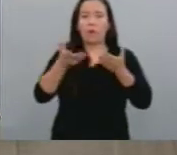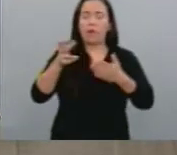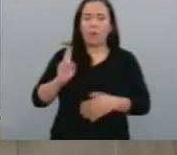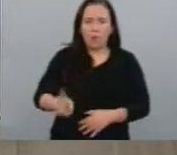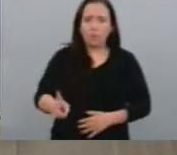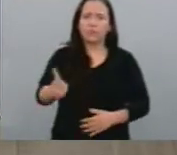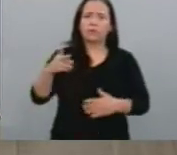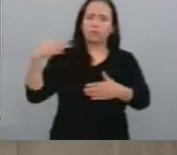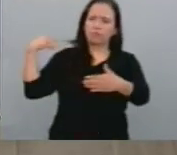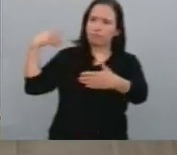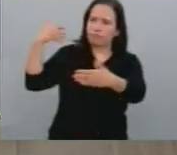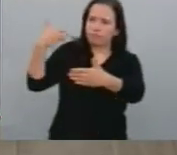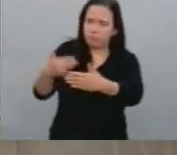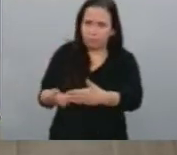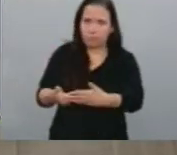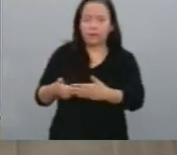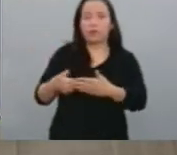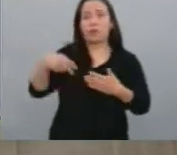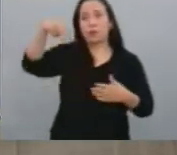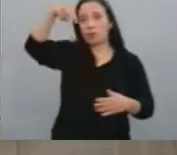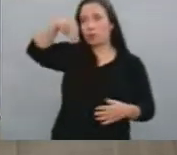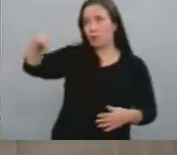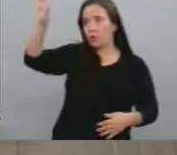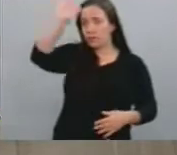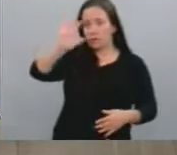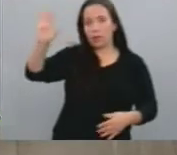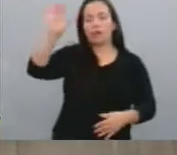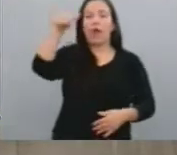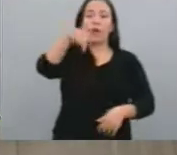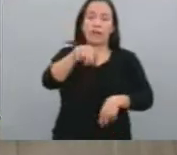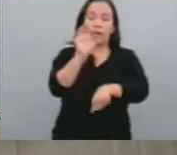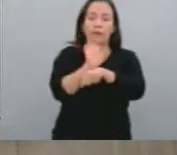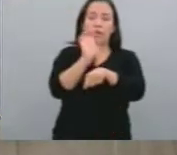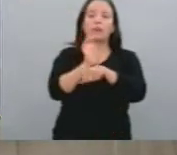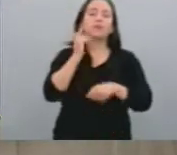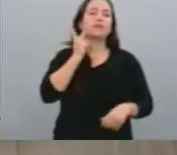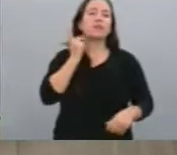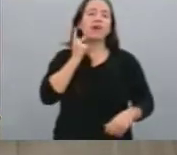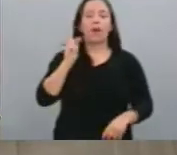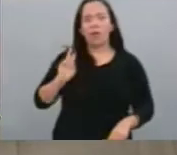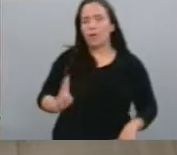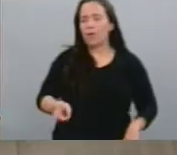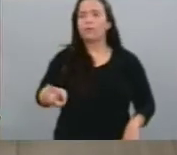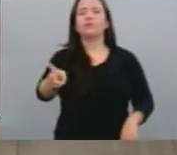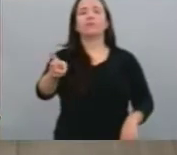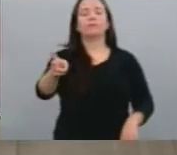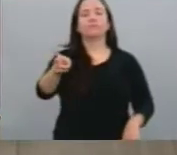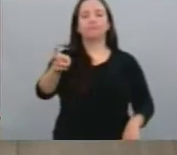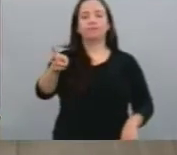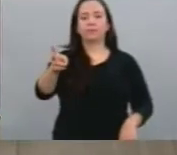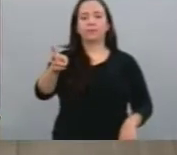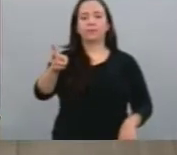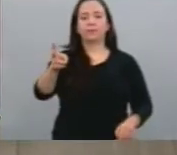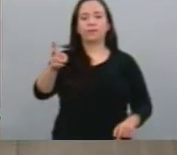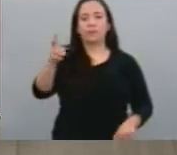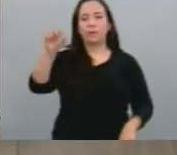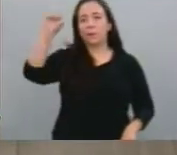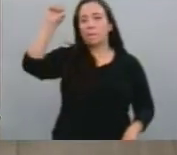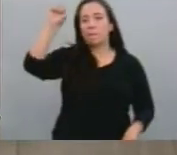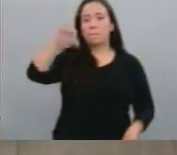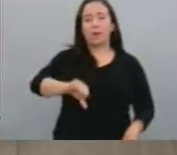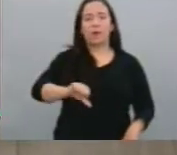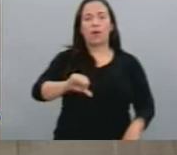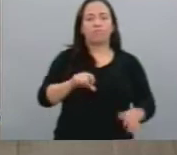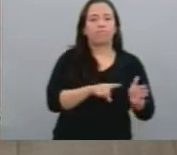fiscal. E o Nordeste brasileiro e o Ceará continuam a amargar os piores